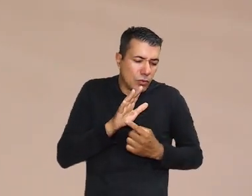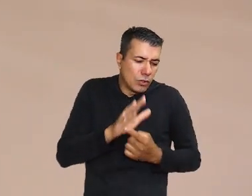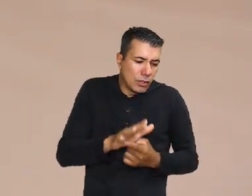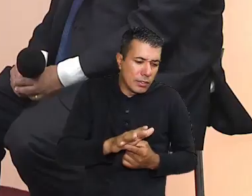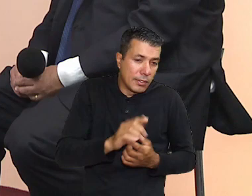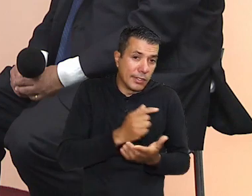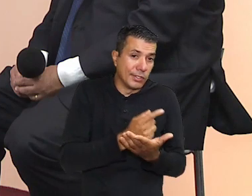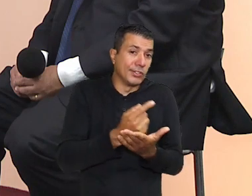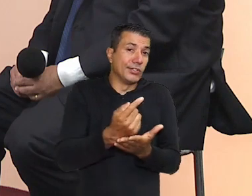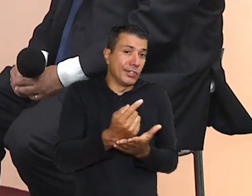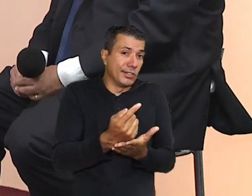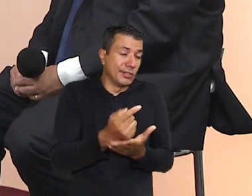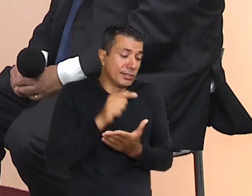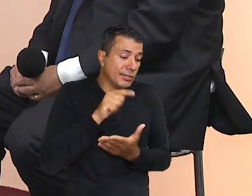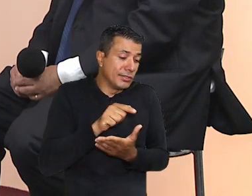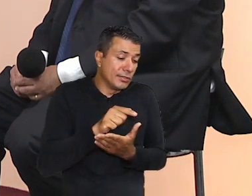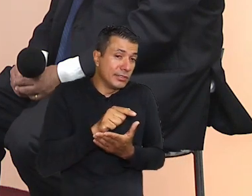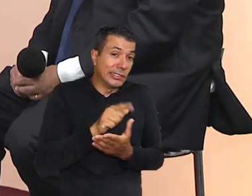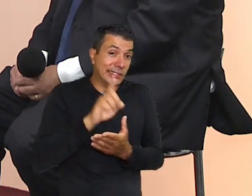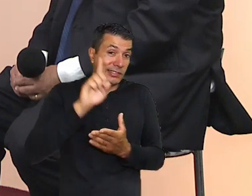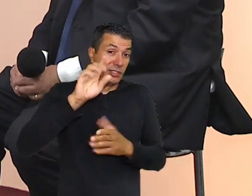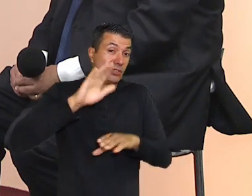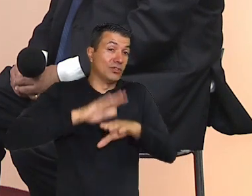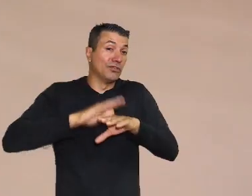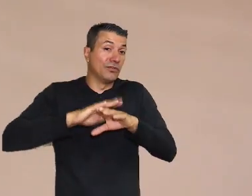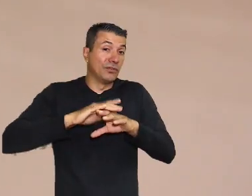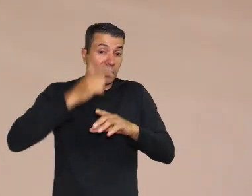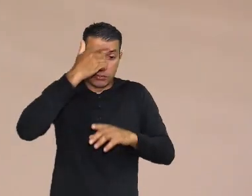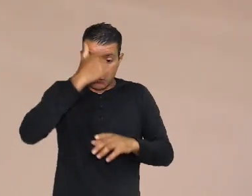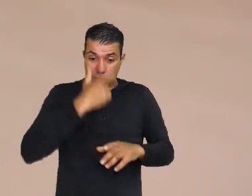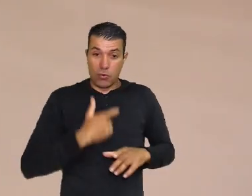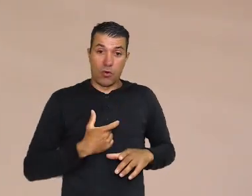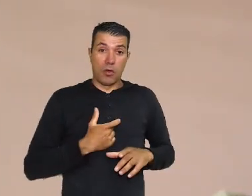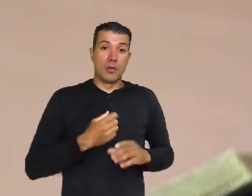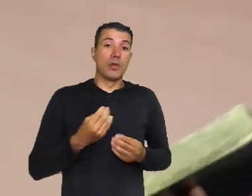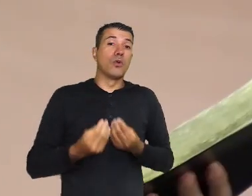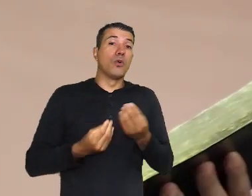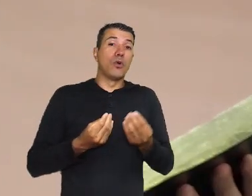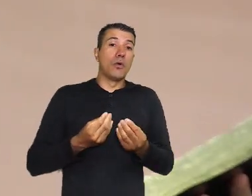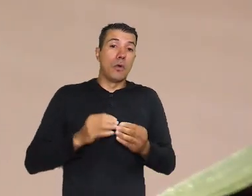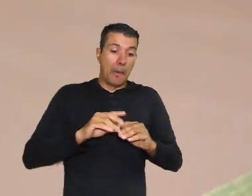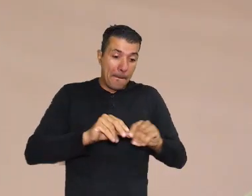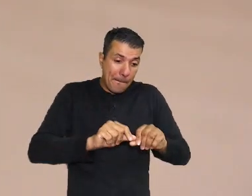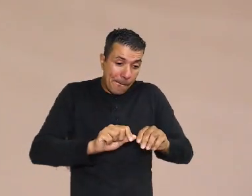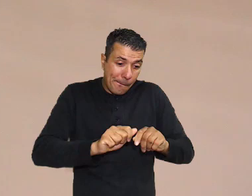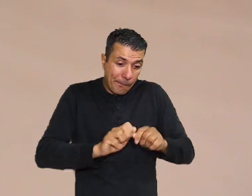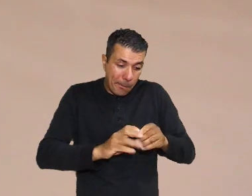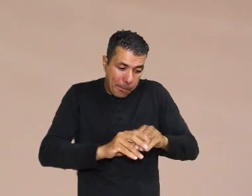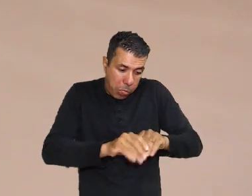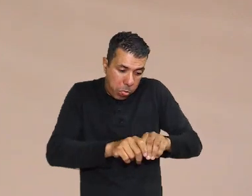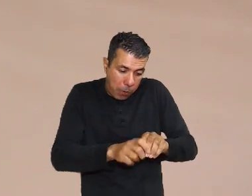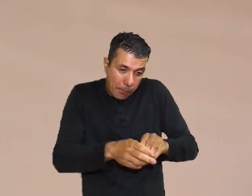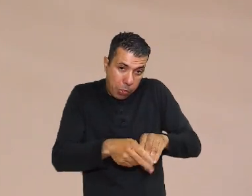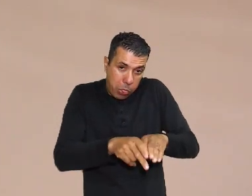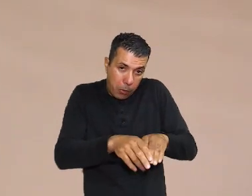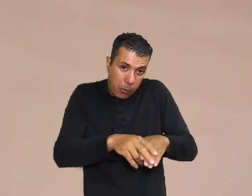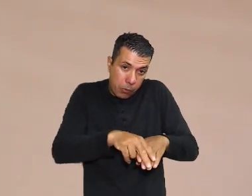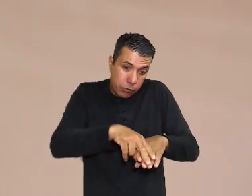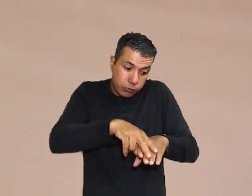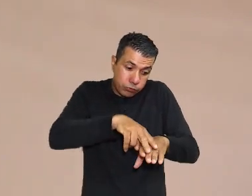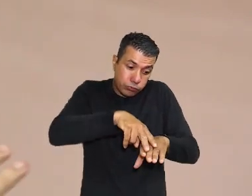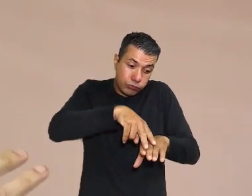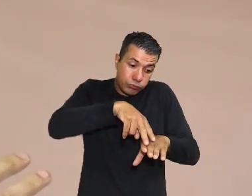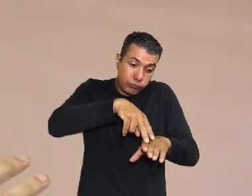aqui para a palavra de Deus, nós vemos que Deus formou o ser humano por meio do quê? Ele fez o corpo de barro, do pó da terra,